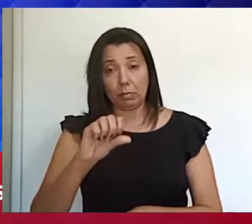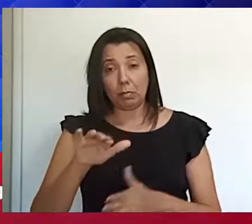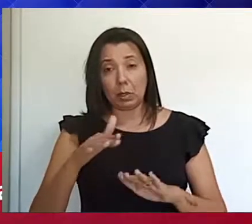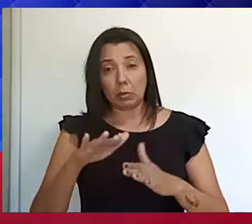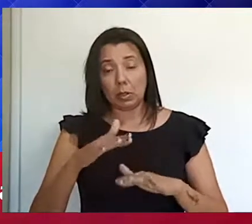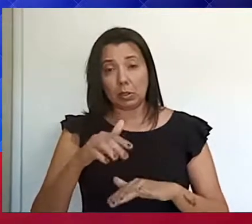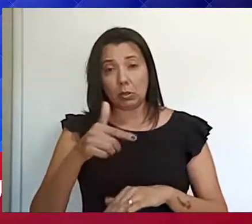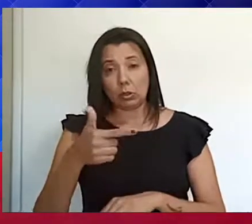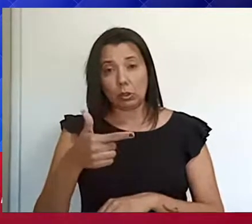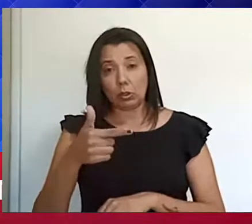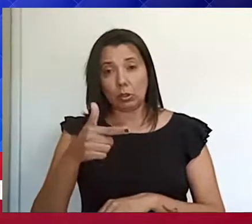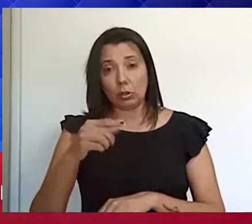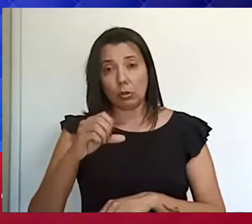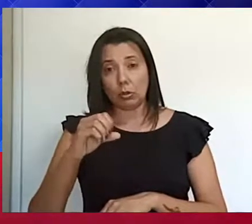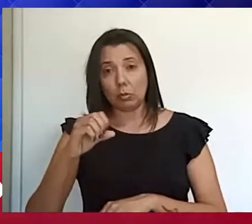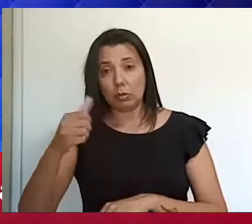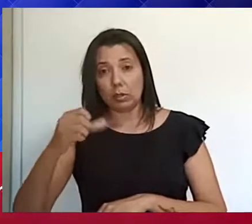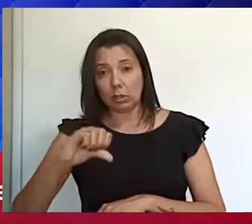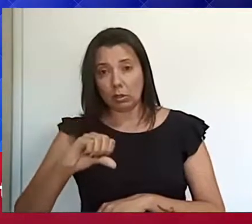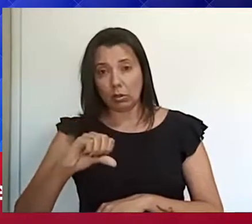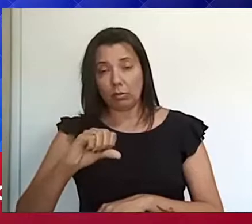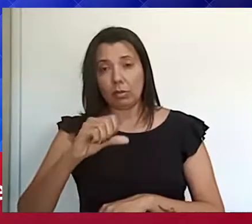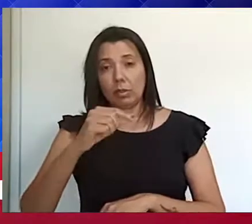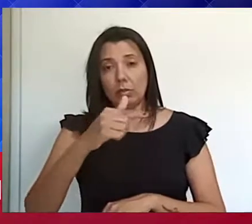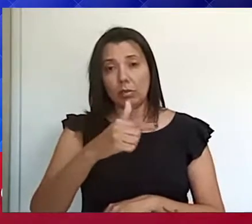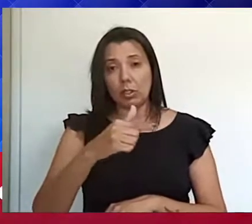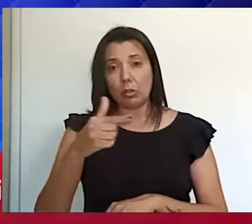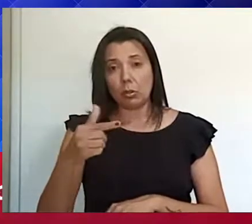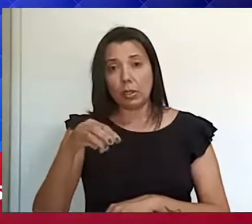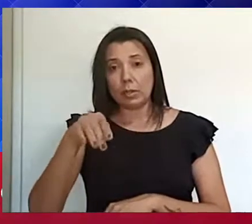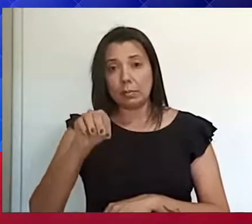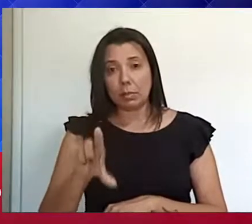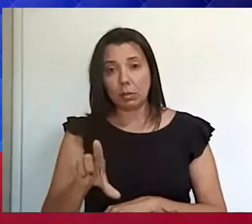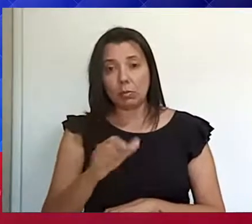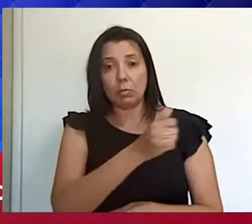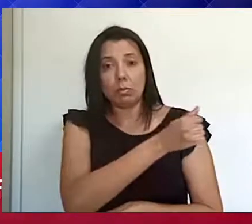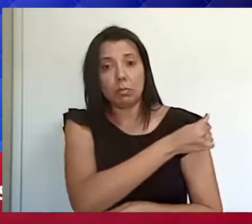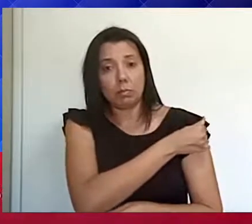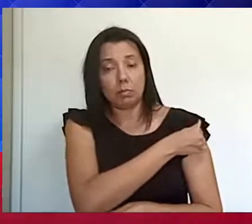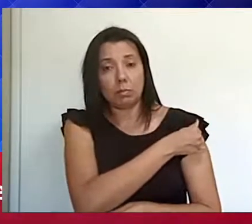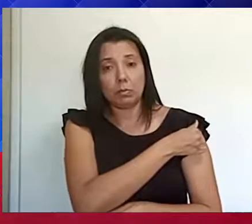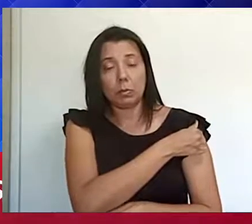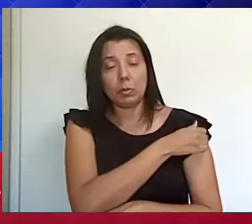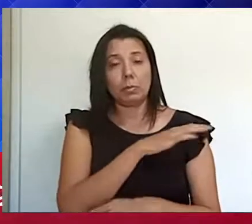temos aproximadamente 22 mil estudantes e aproximadamente